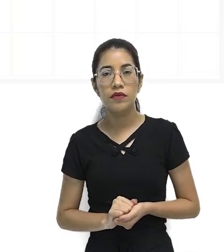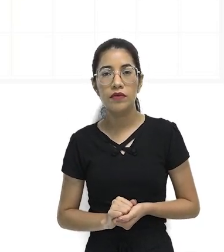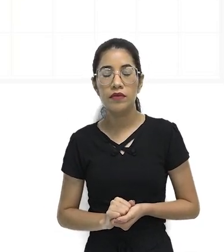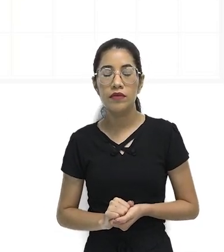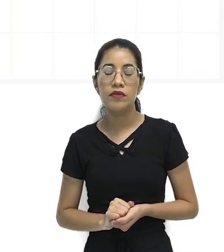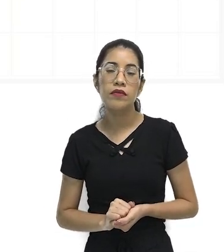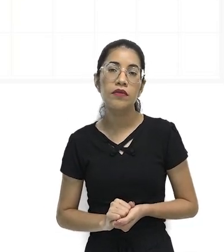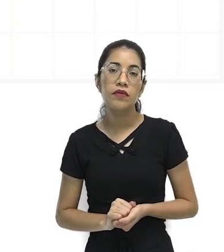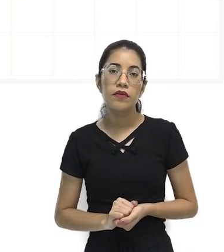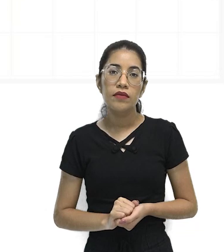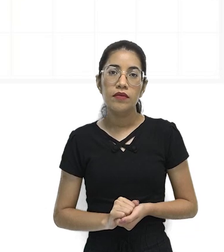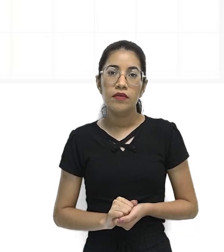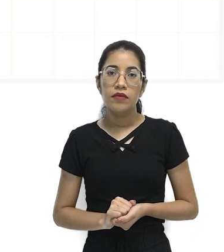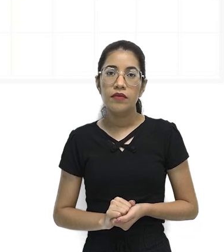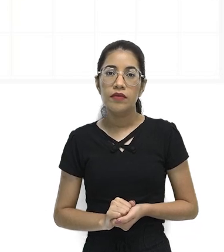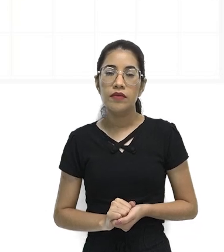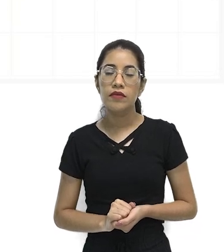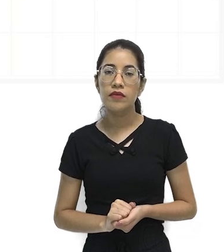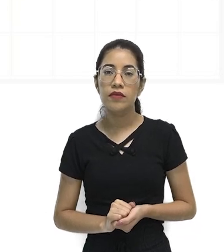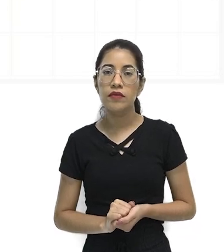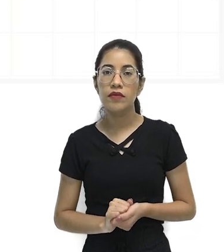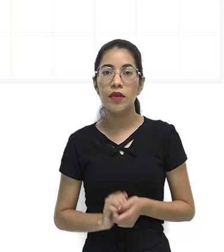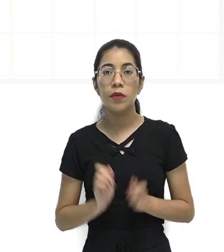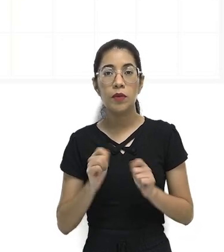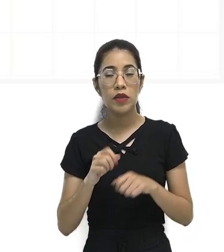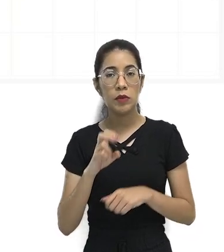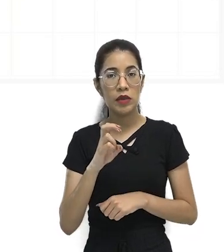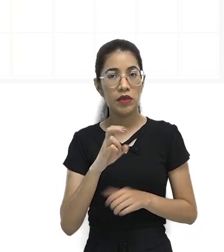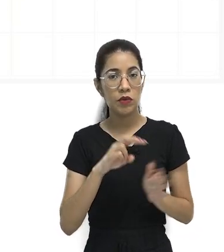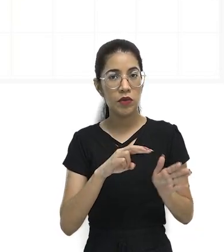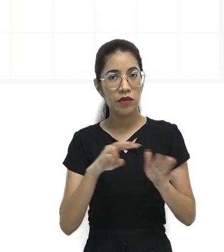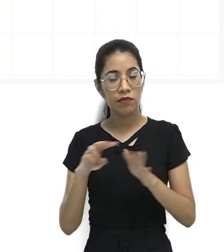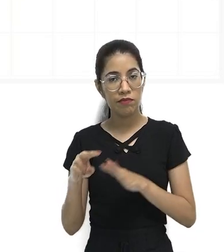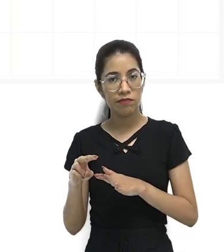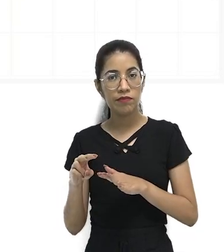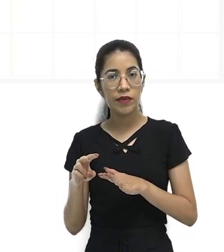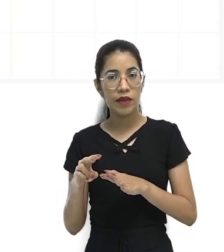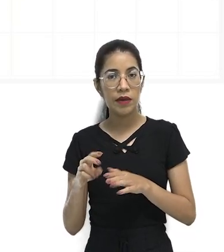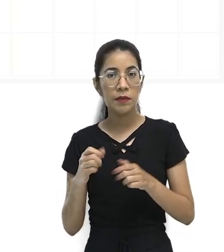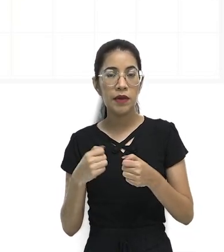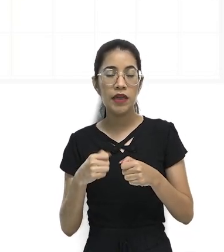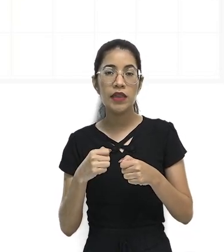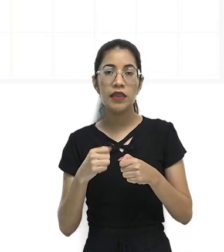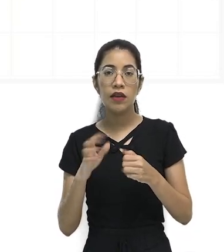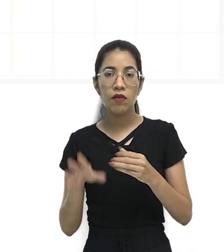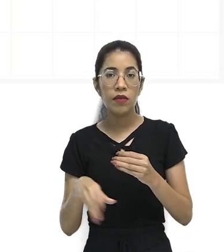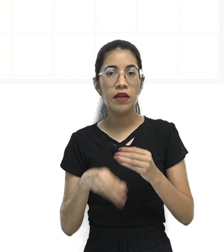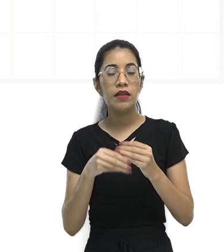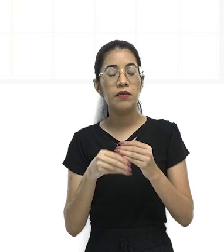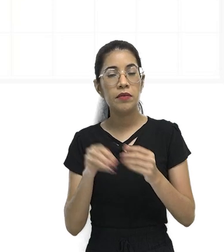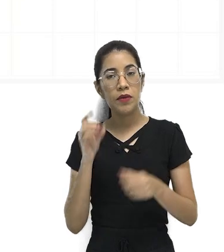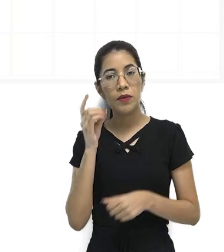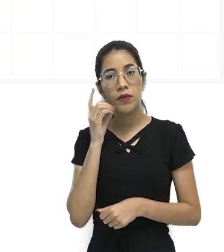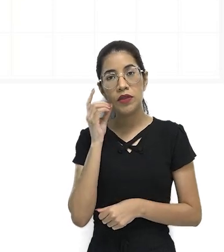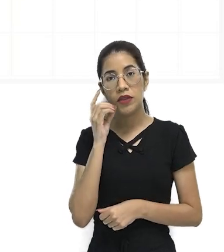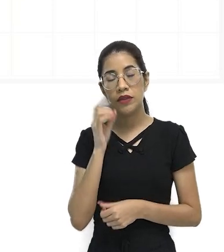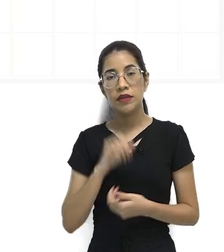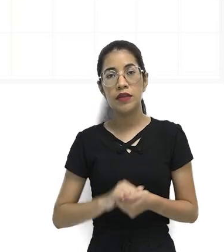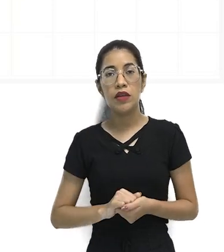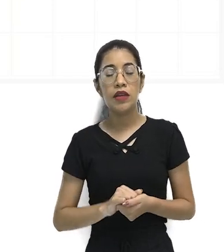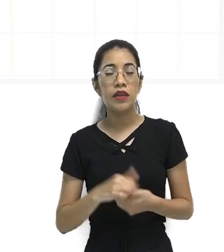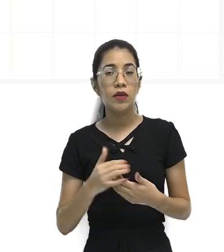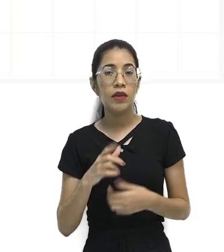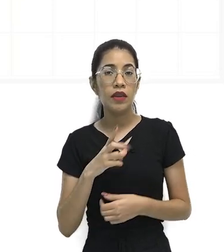completar essas 5 semanas, eu teria que ter mais dias. No caso, eu só